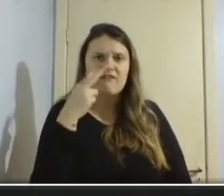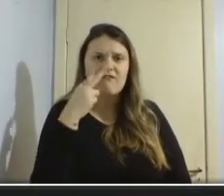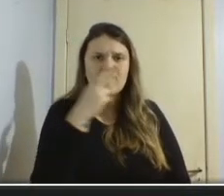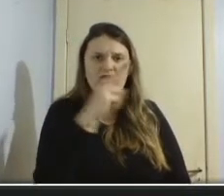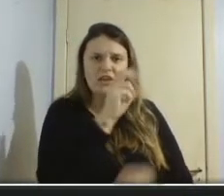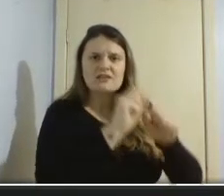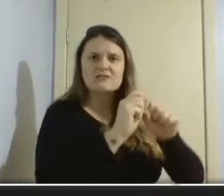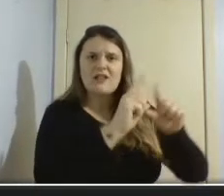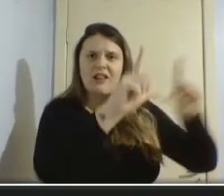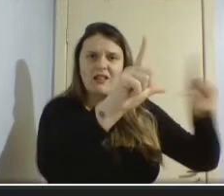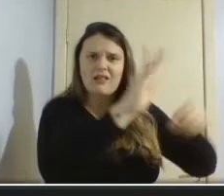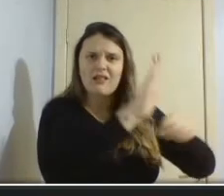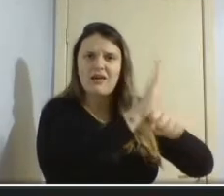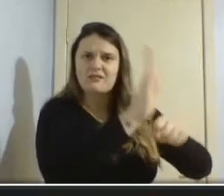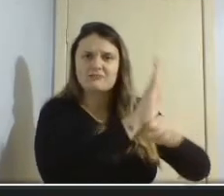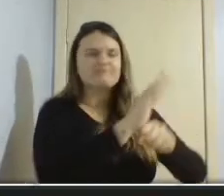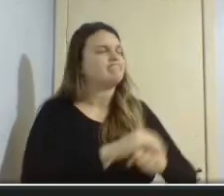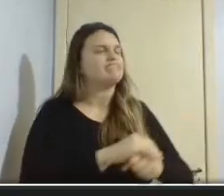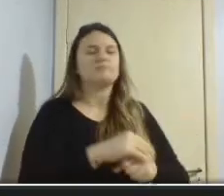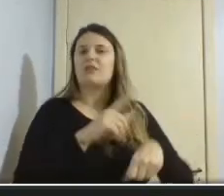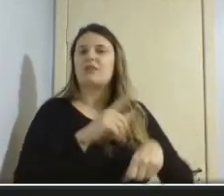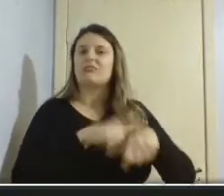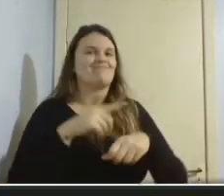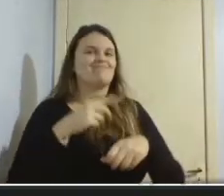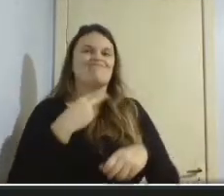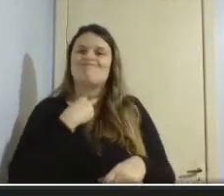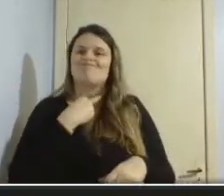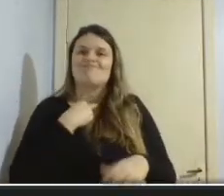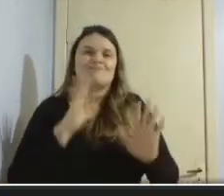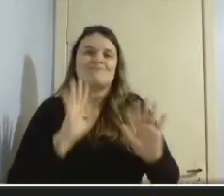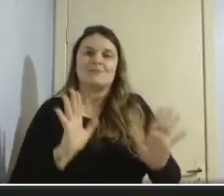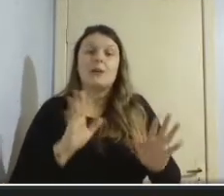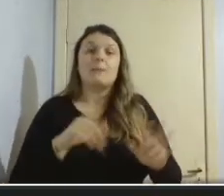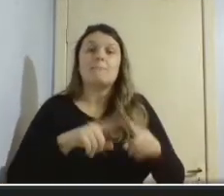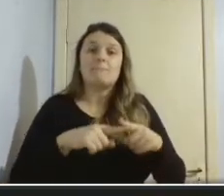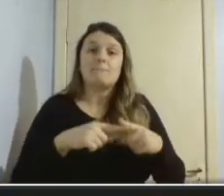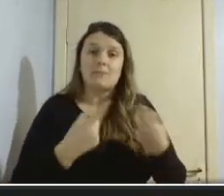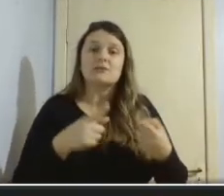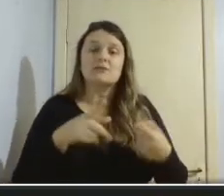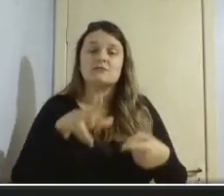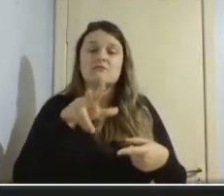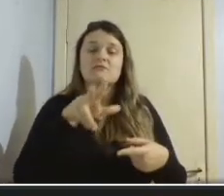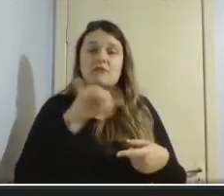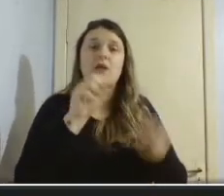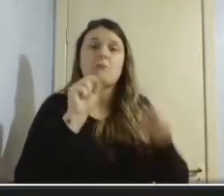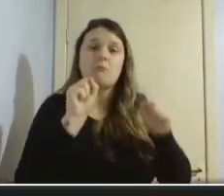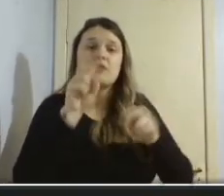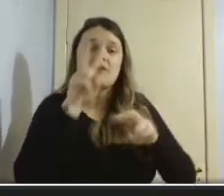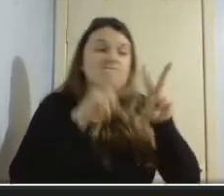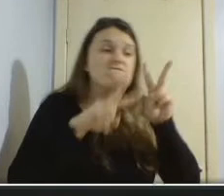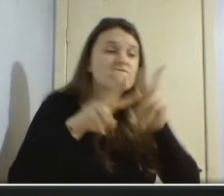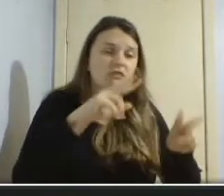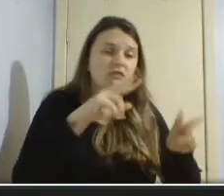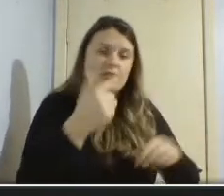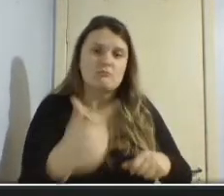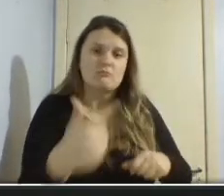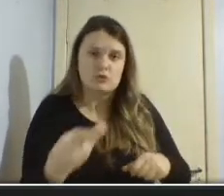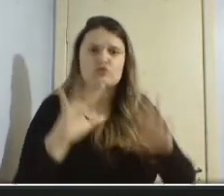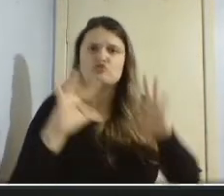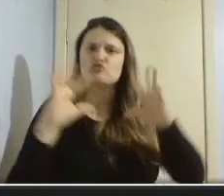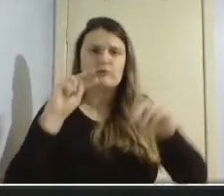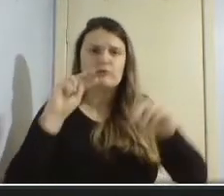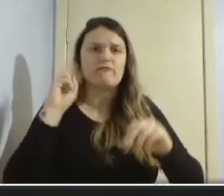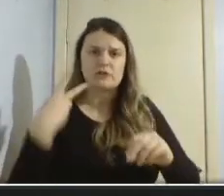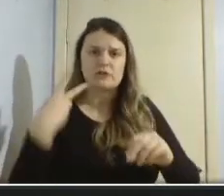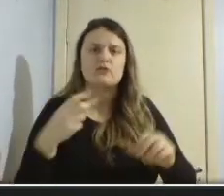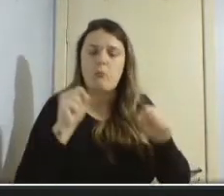ele não está disponível aqui, mas, como eu falei, ele vai poder ser revisto, o vídeo, depois e acompanhado por todos os vereadores. Nesse momento, ele só está...